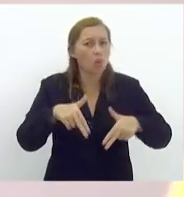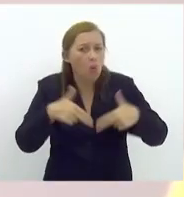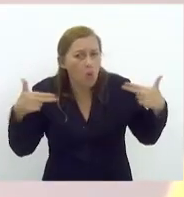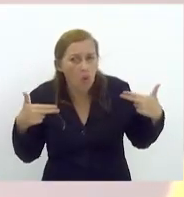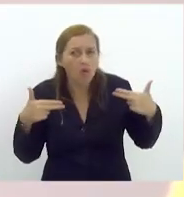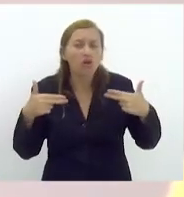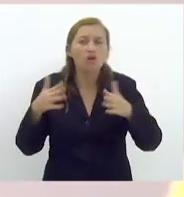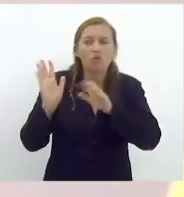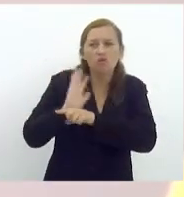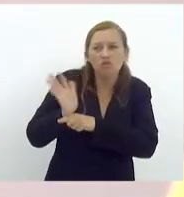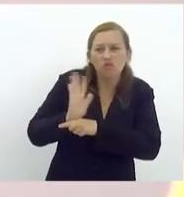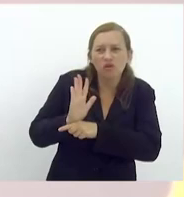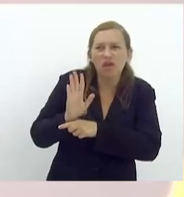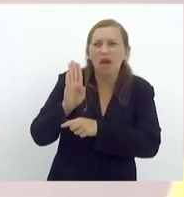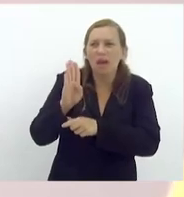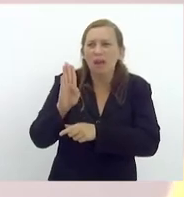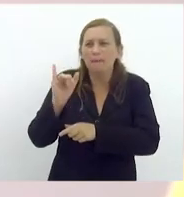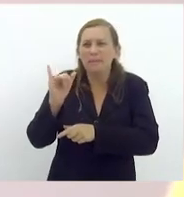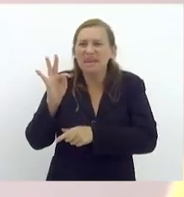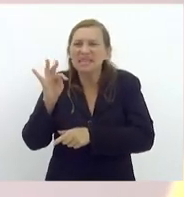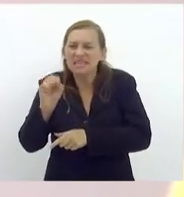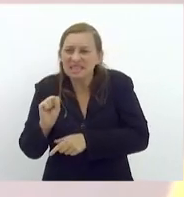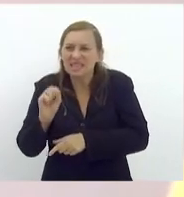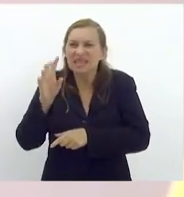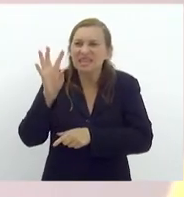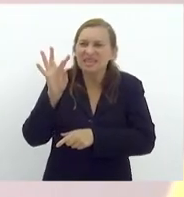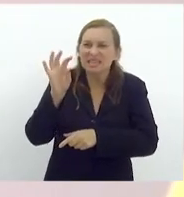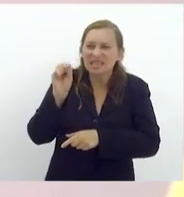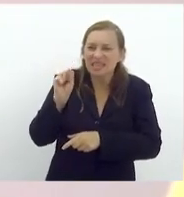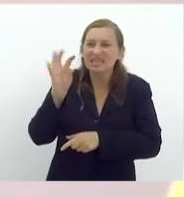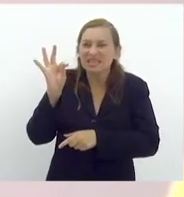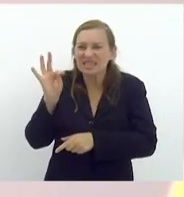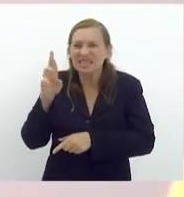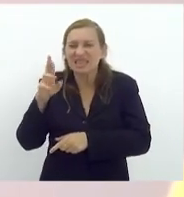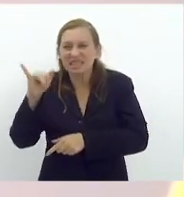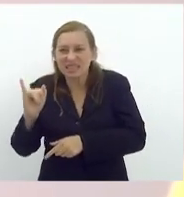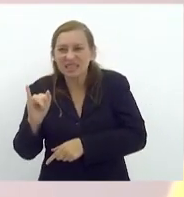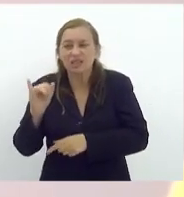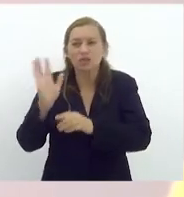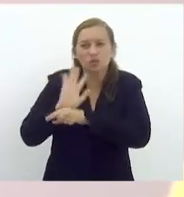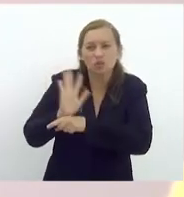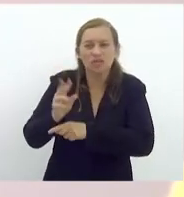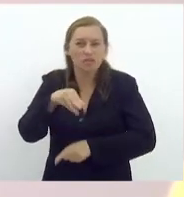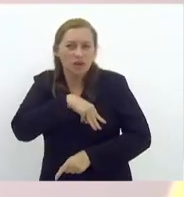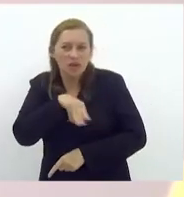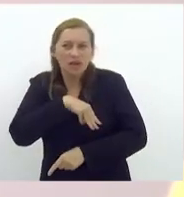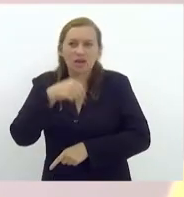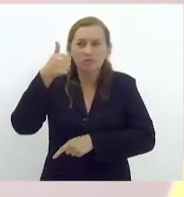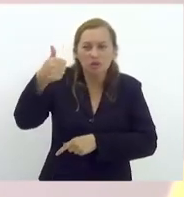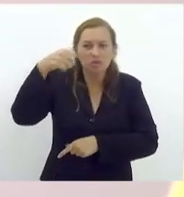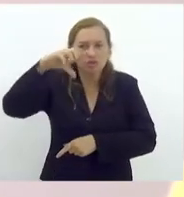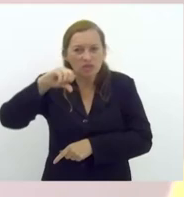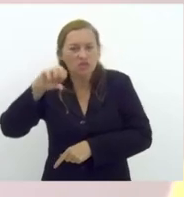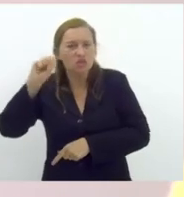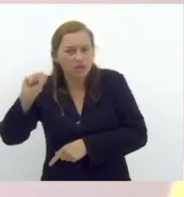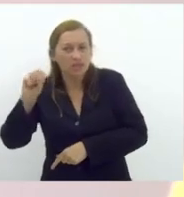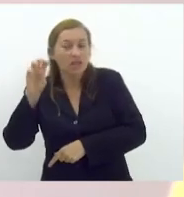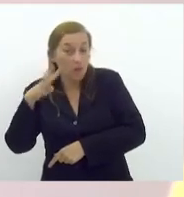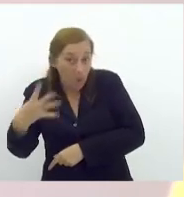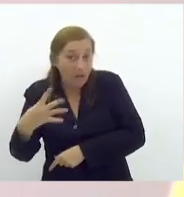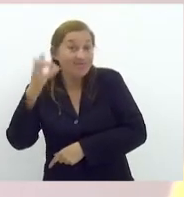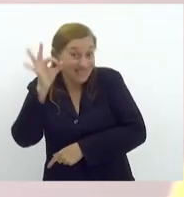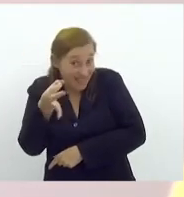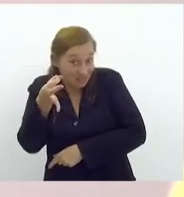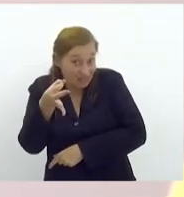foi o filme big street que eu vi no cinema em Madureira em 1984 certo